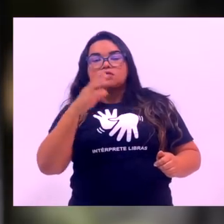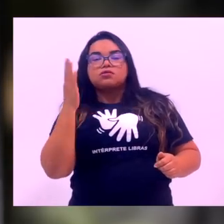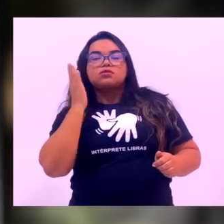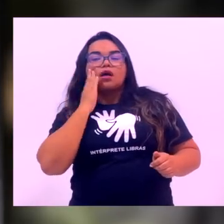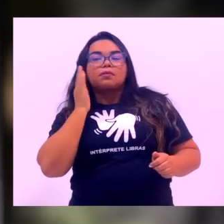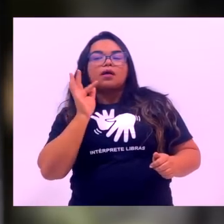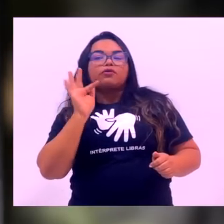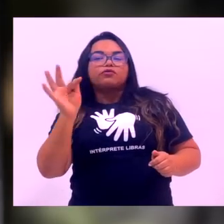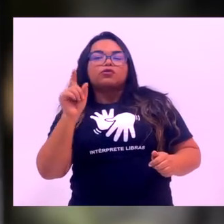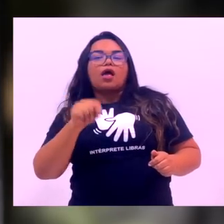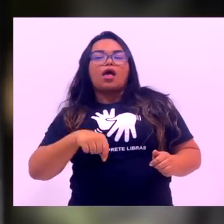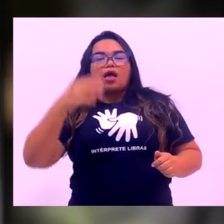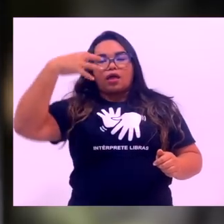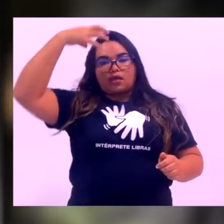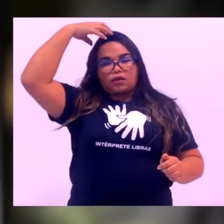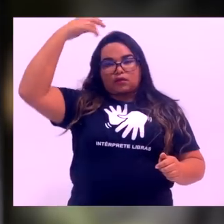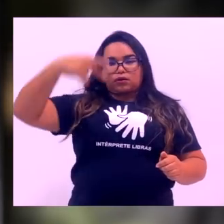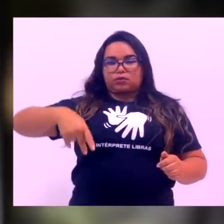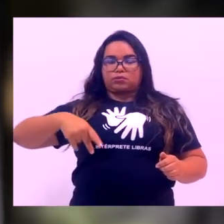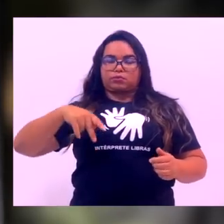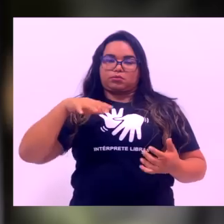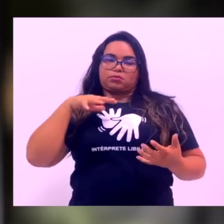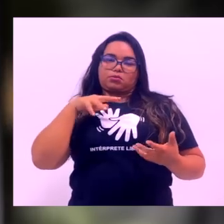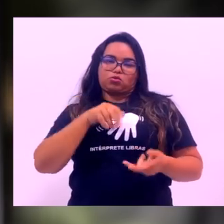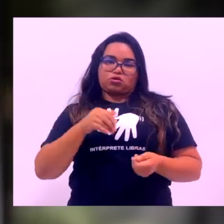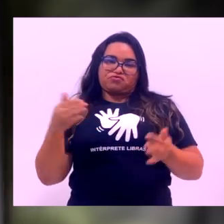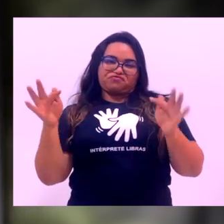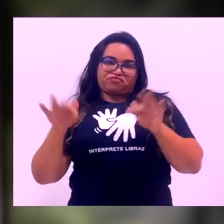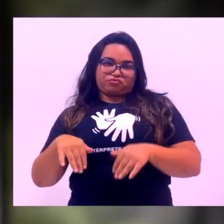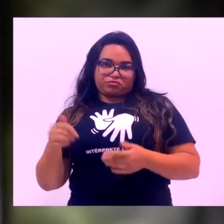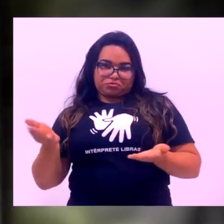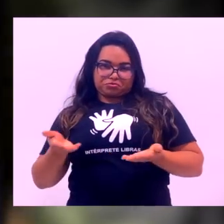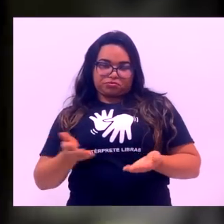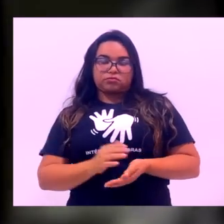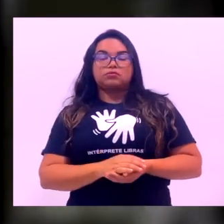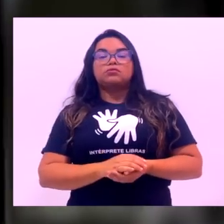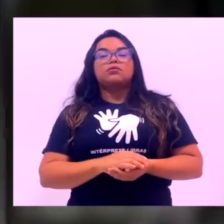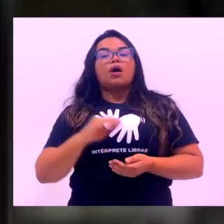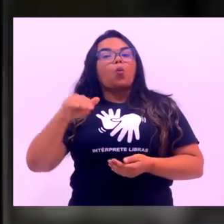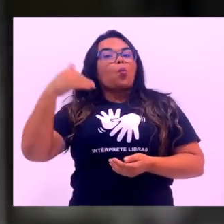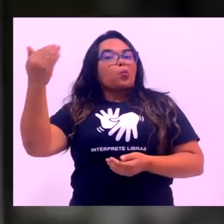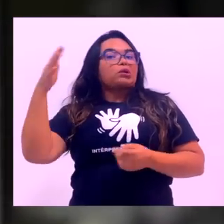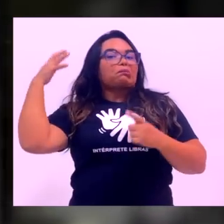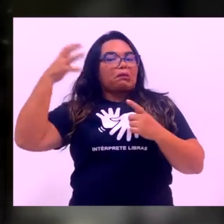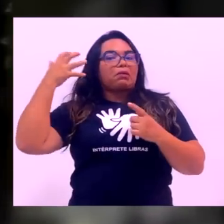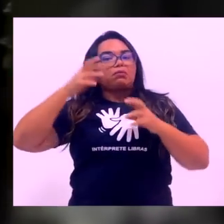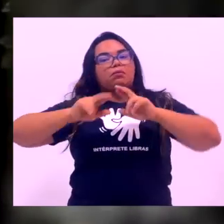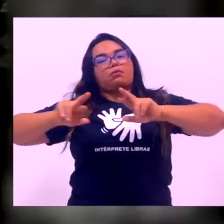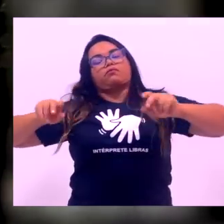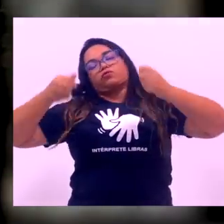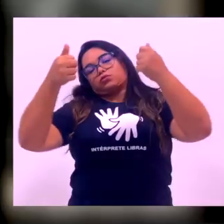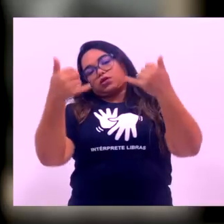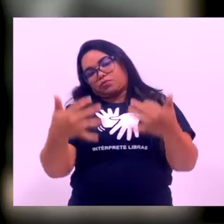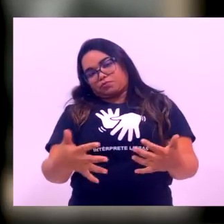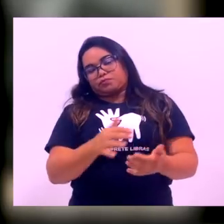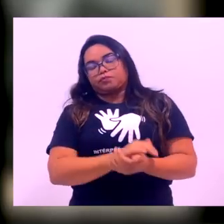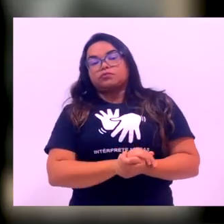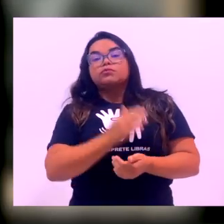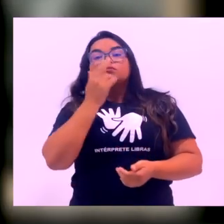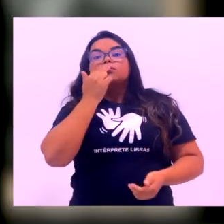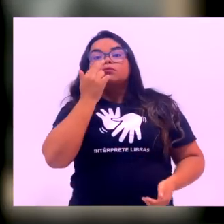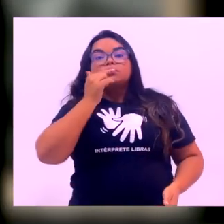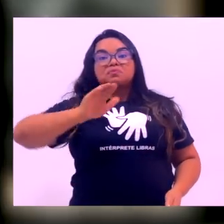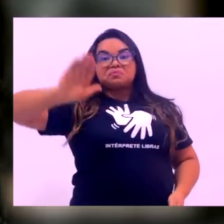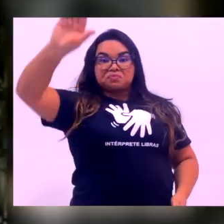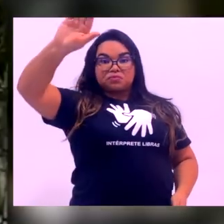vai governar nos nossos dias. Eu vou falar sobre isso numa série inteira de palestras.